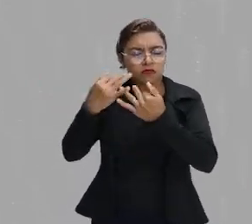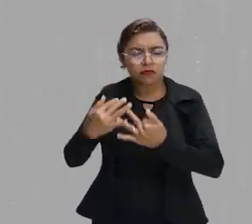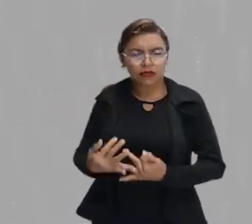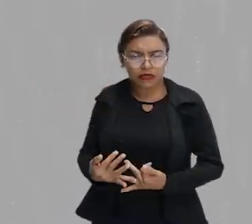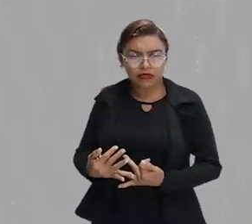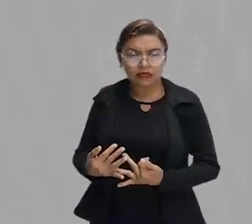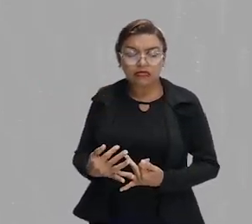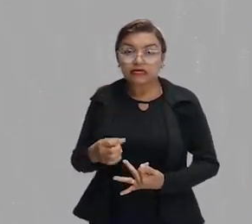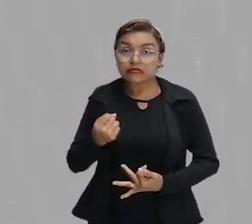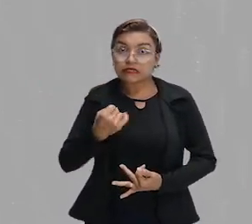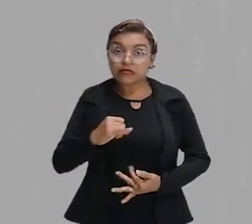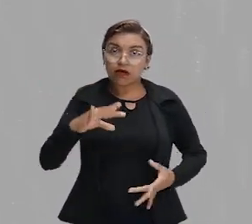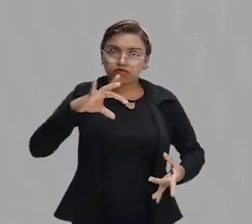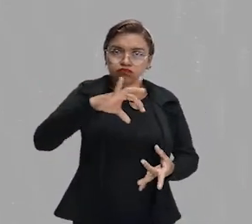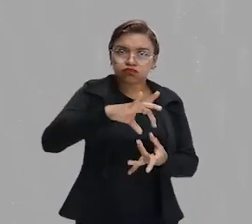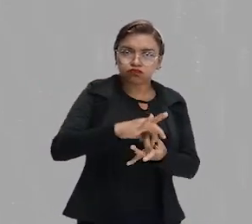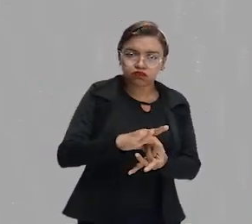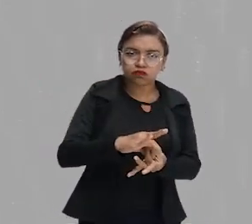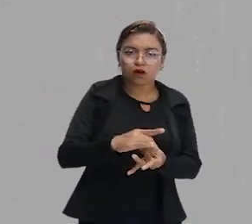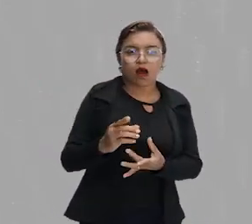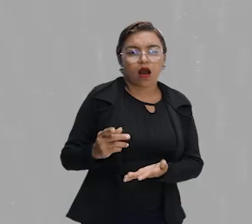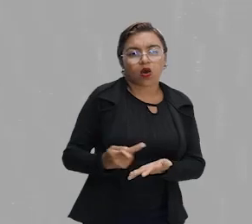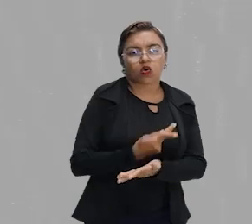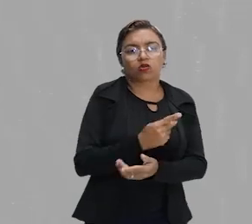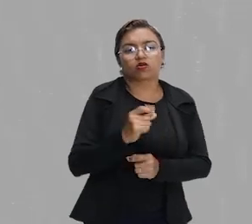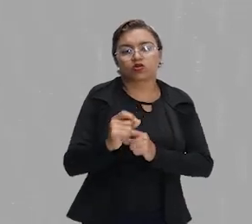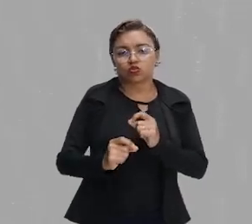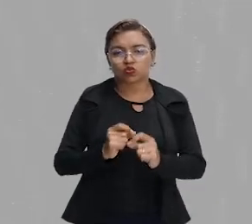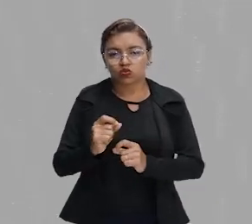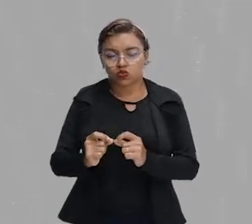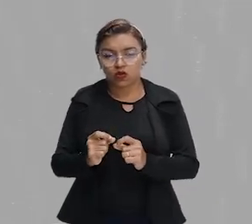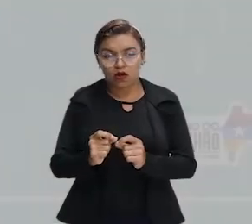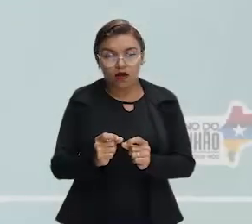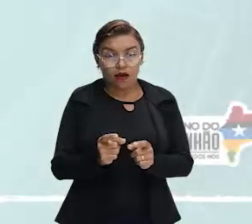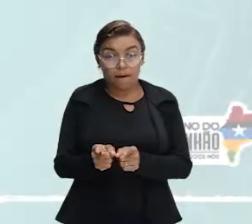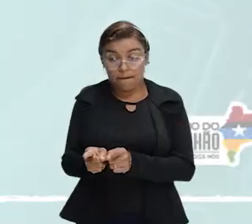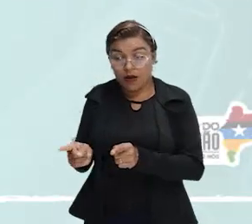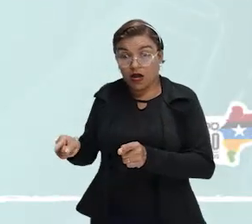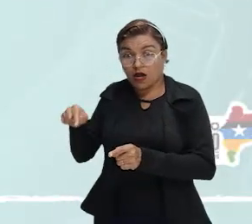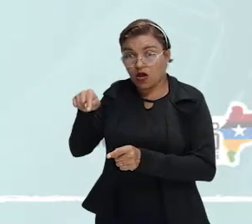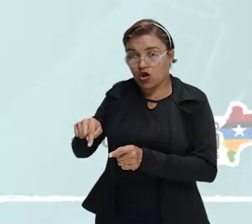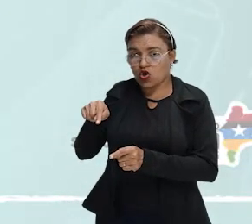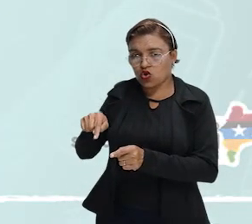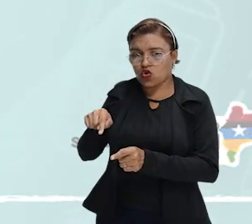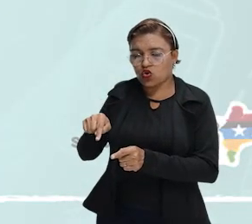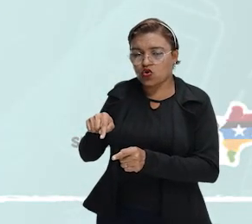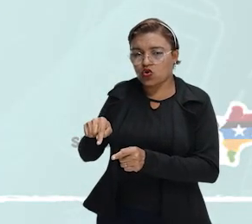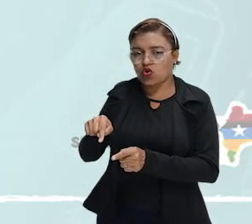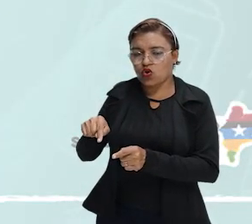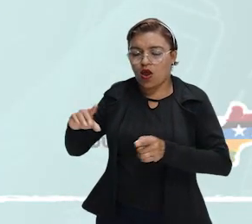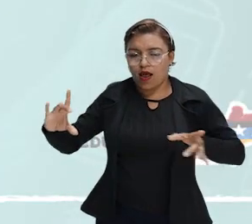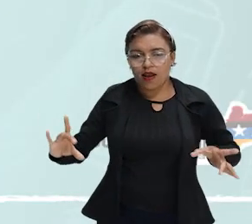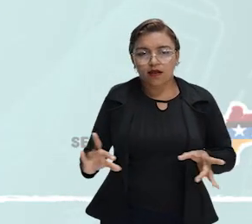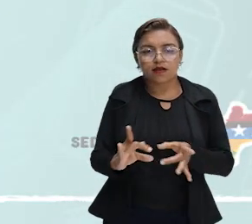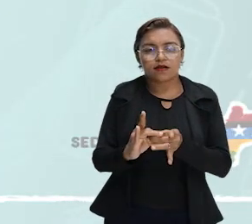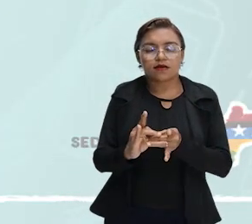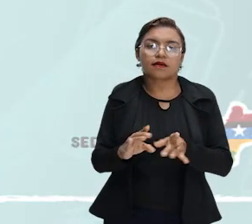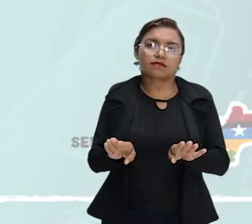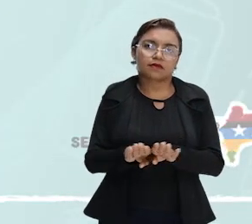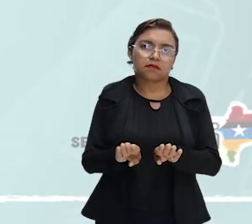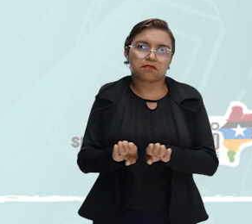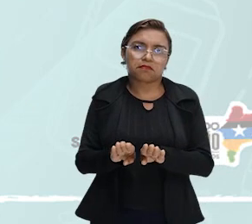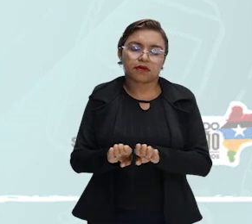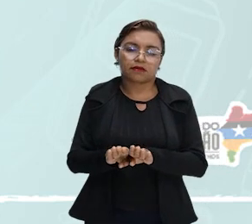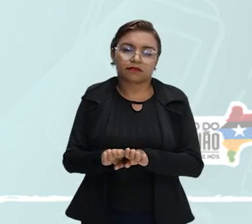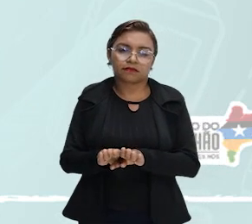havendo esse encaixe, o que vai acontecer? A subunidade maior do ribossomo, que é esse pedaço maior aqui, ele vai se ligar. O que